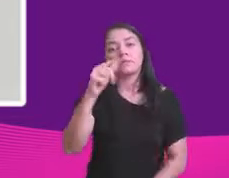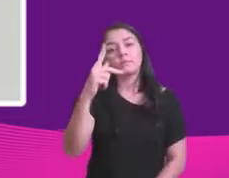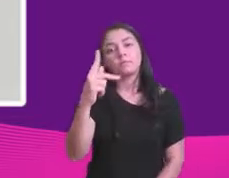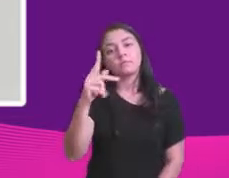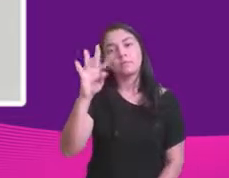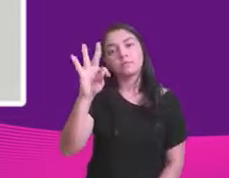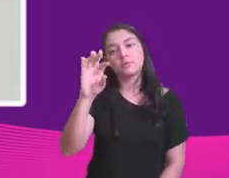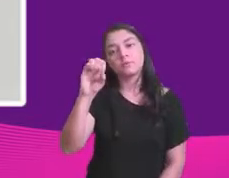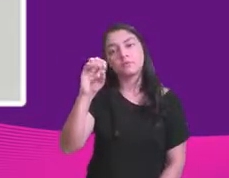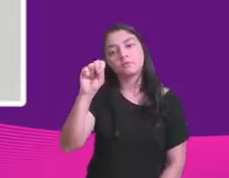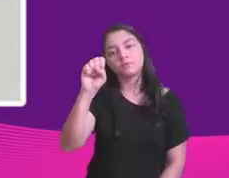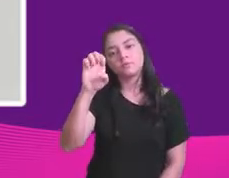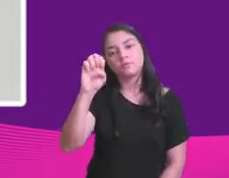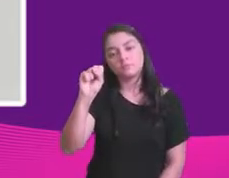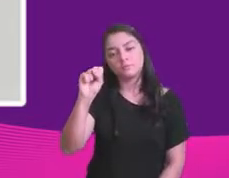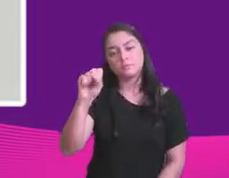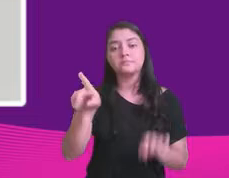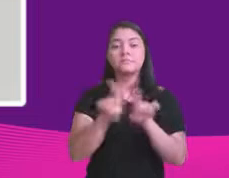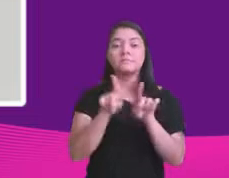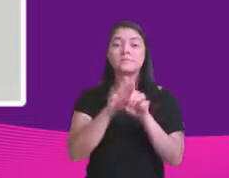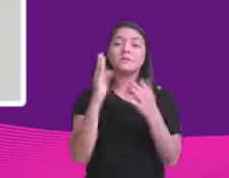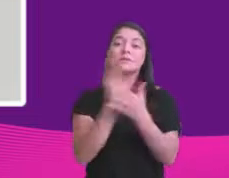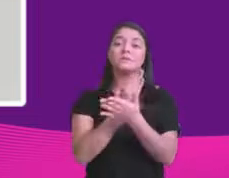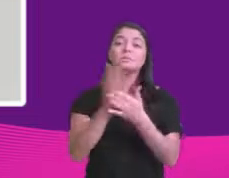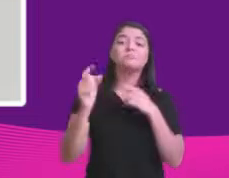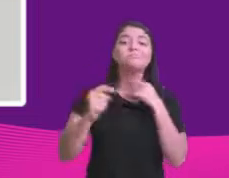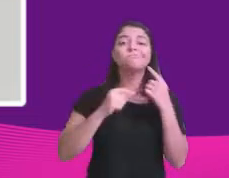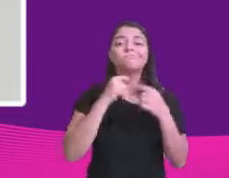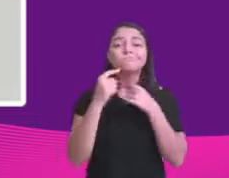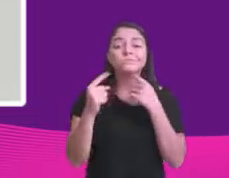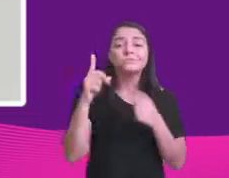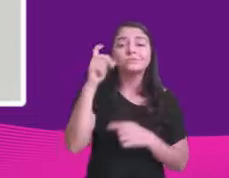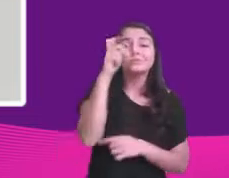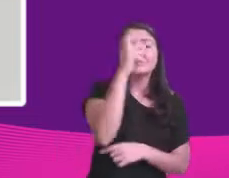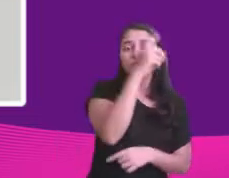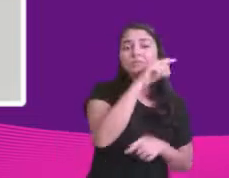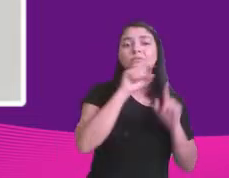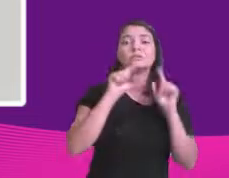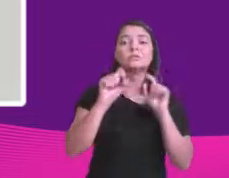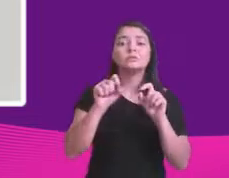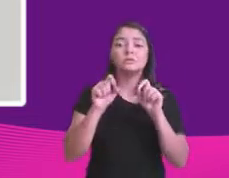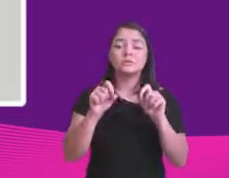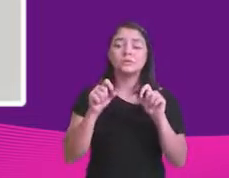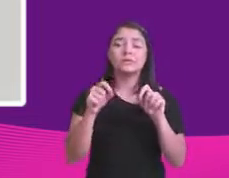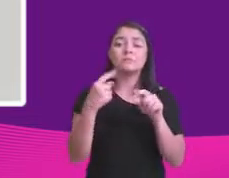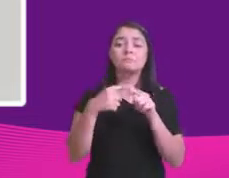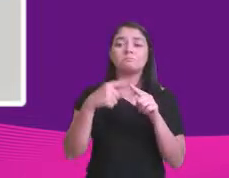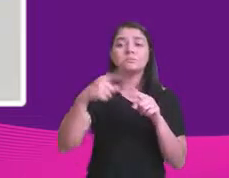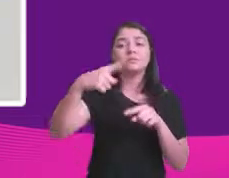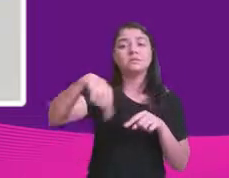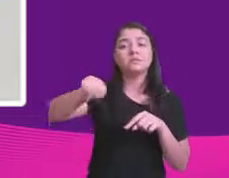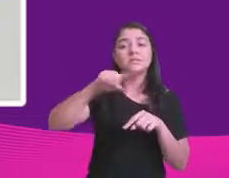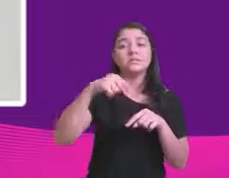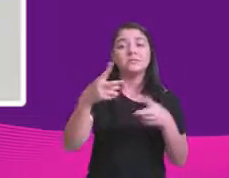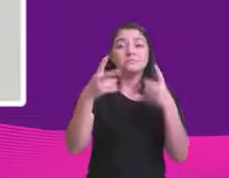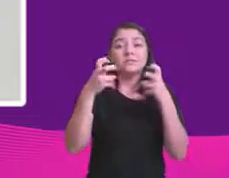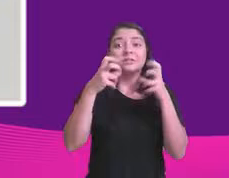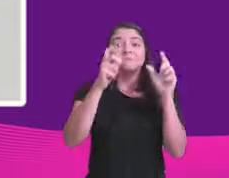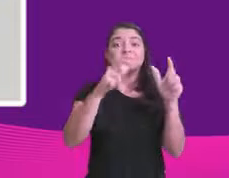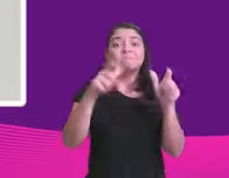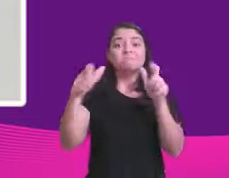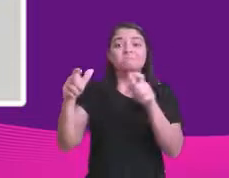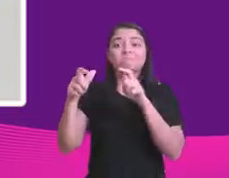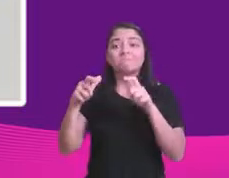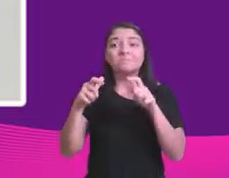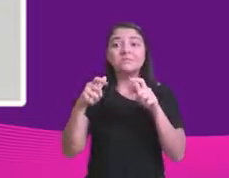neoplásicas. As dúvidas que tem ainda e a dificuldade que tem, porque a gente encontra em múltiplos cenários, e aí falando em câncer de